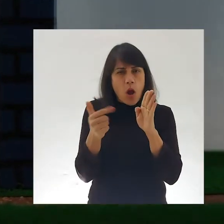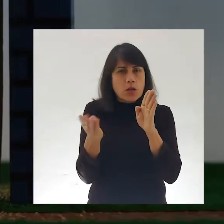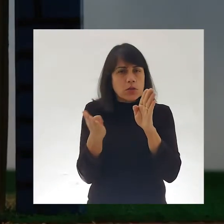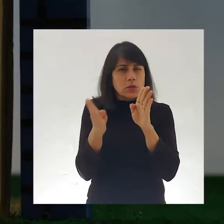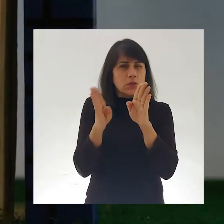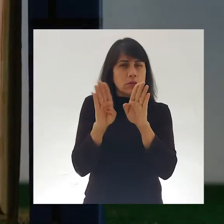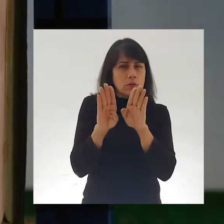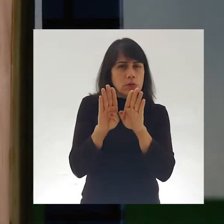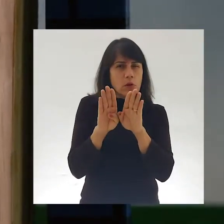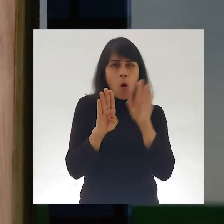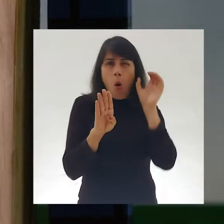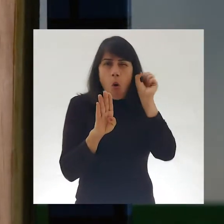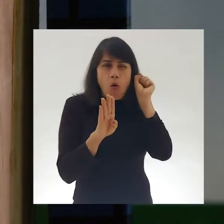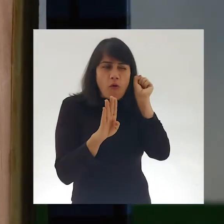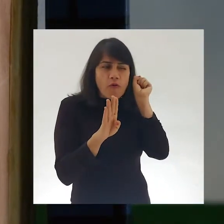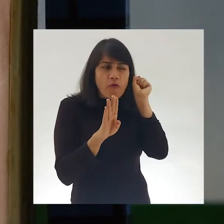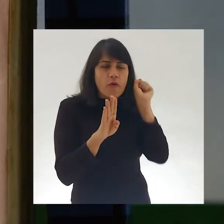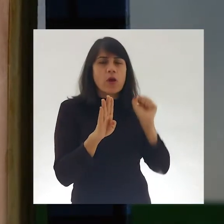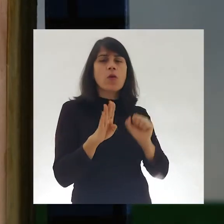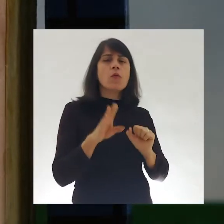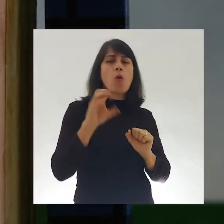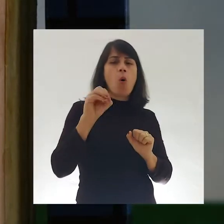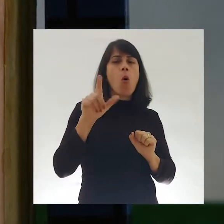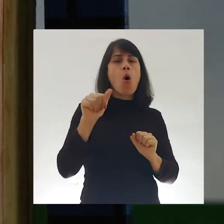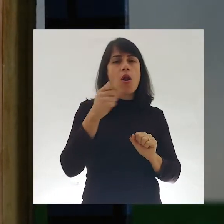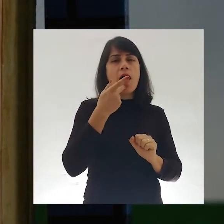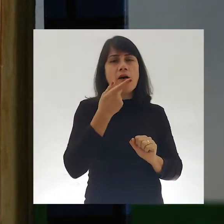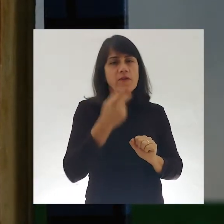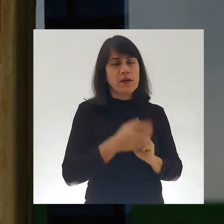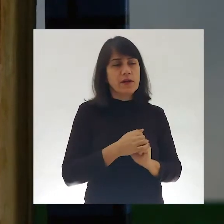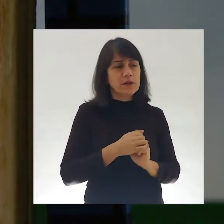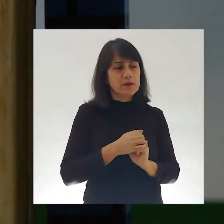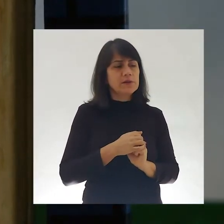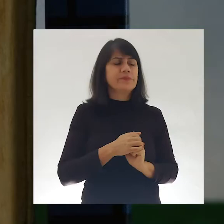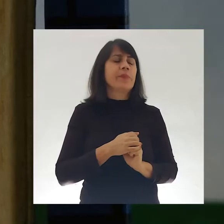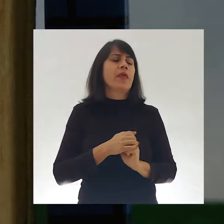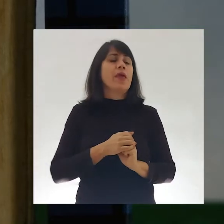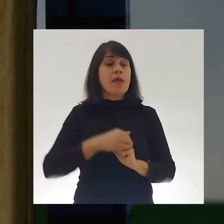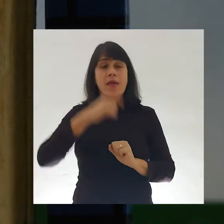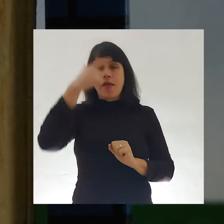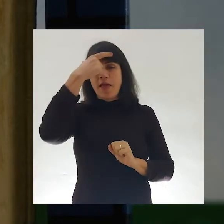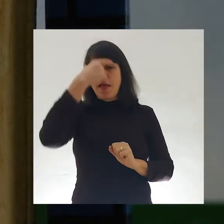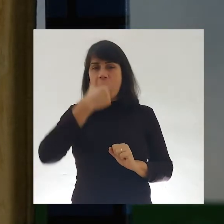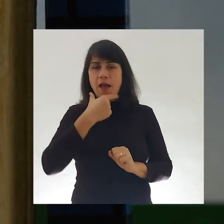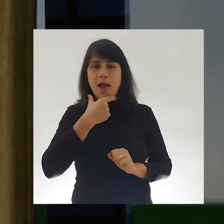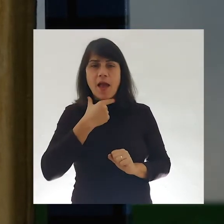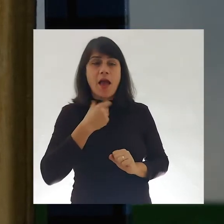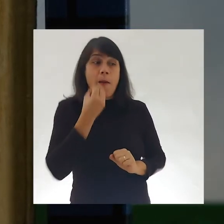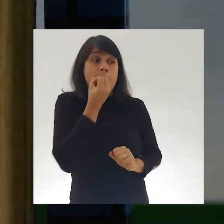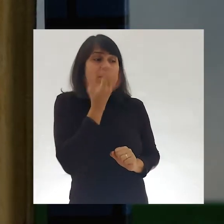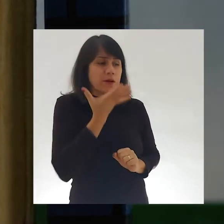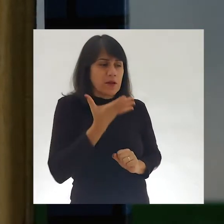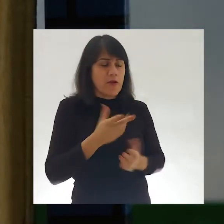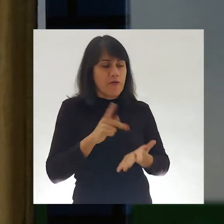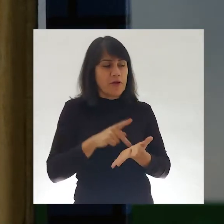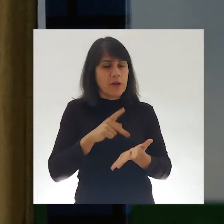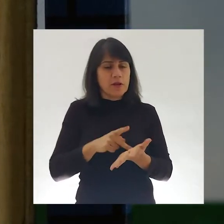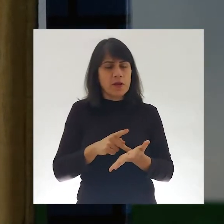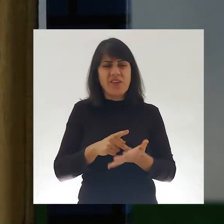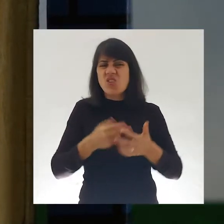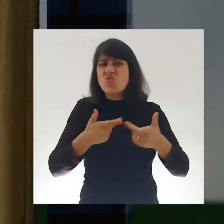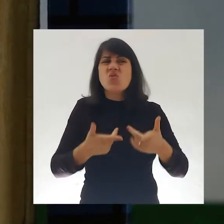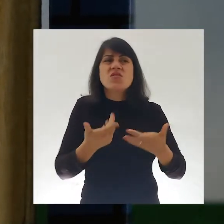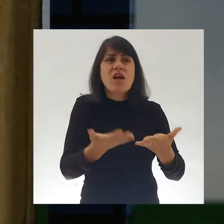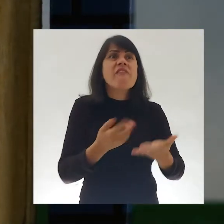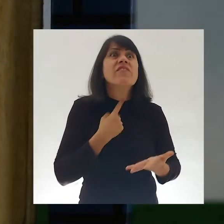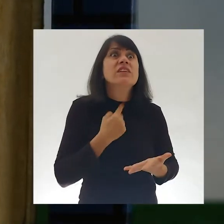fechar, ouviu a voz mansa de Dona Ola dizer: A generosidade verdadeira não está em dar aquilo que as